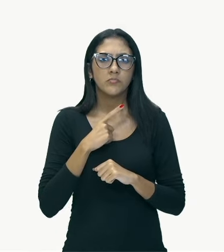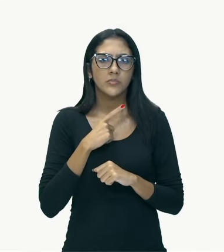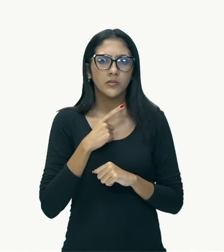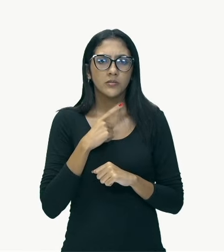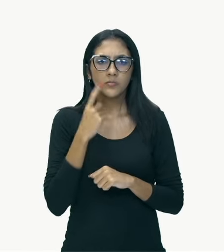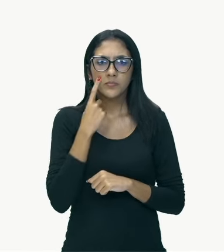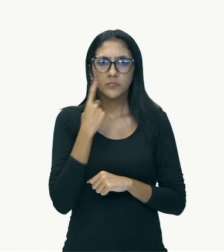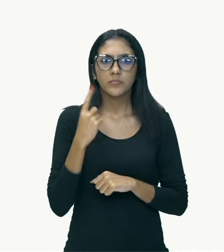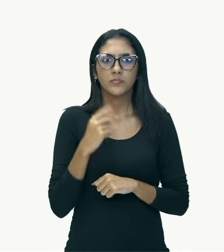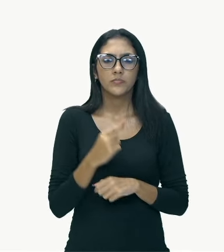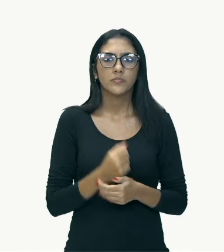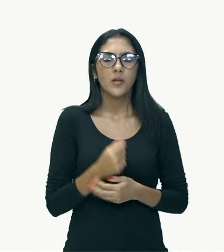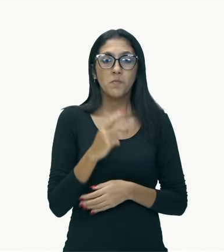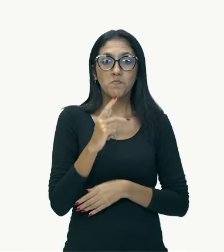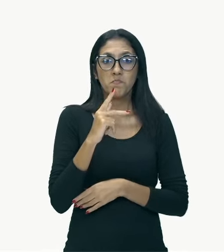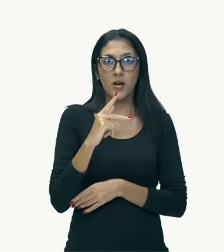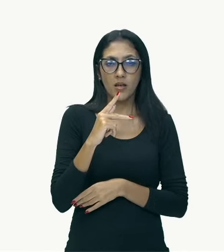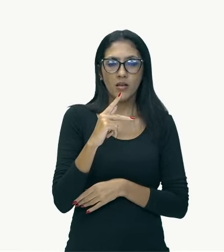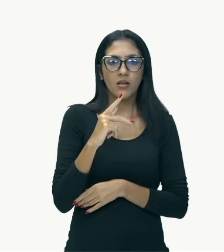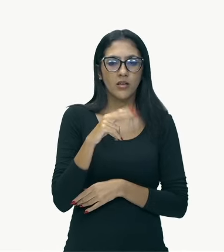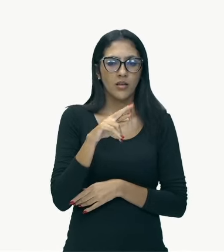de prata eu tenho